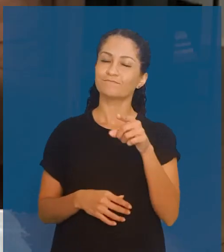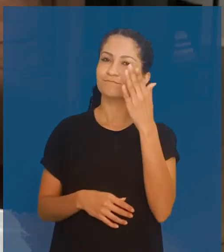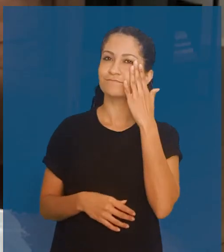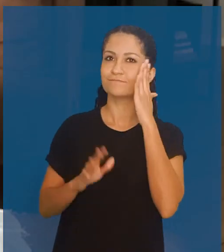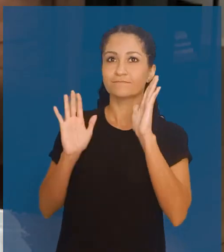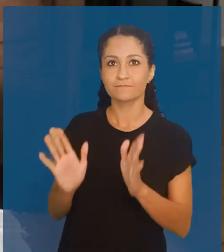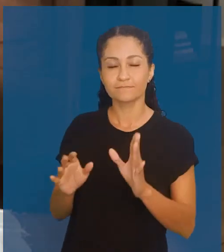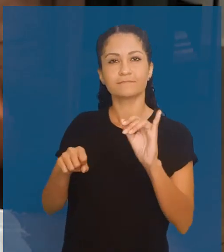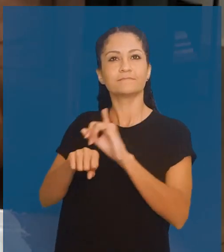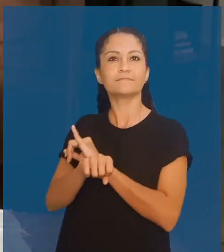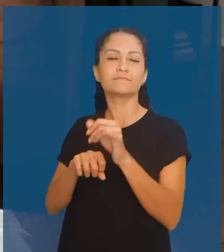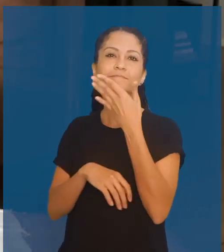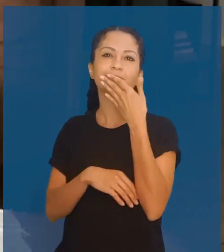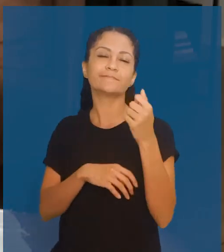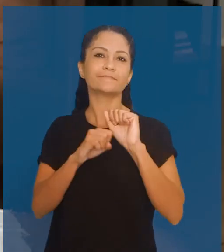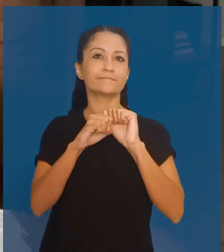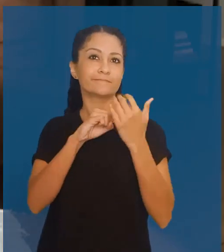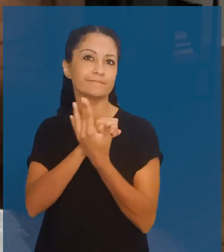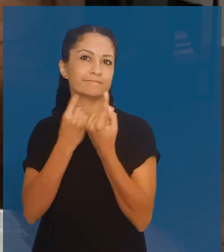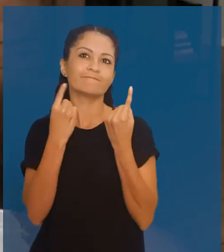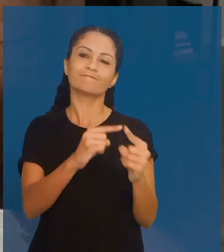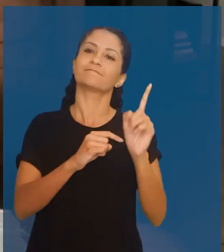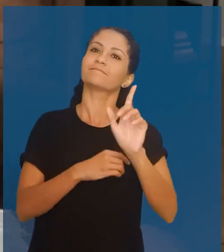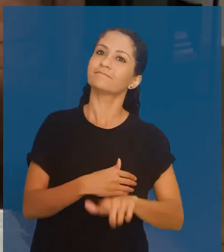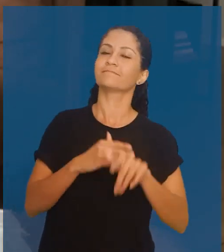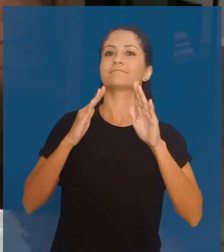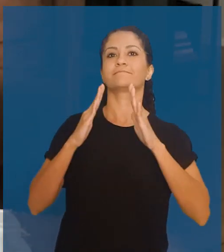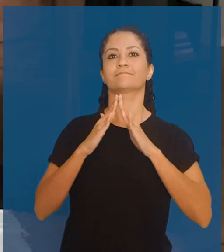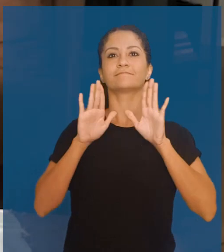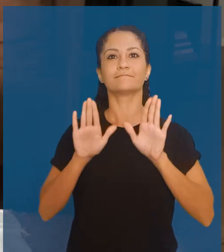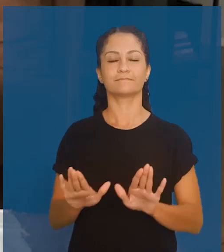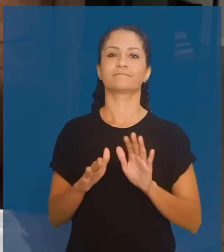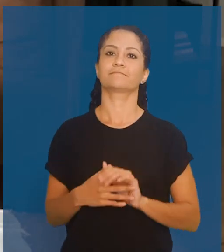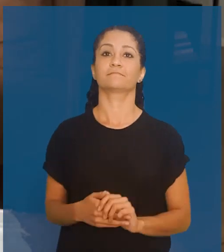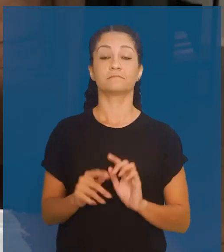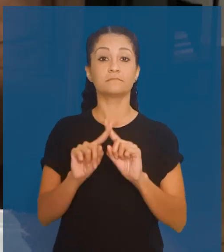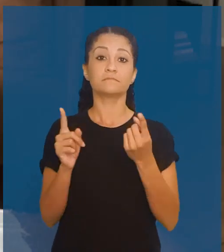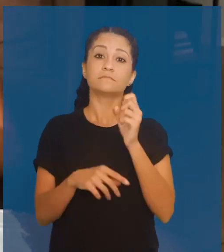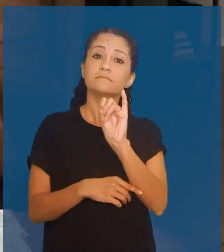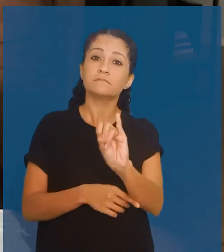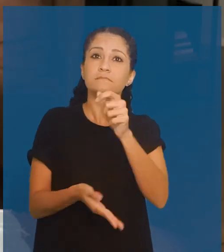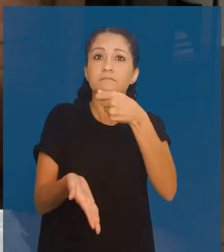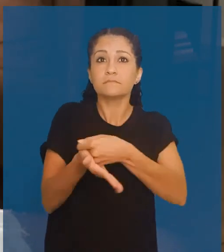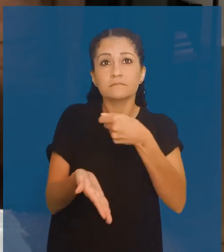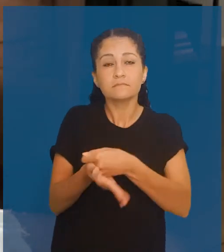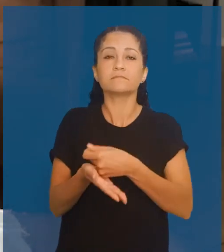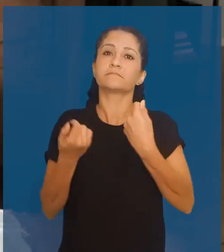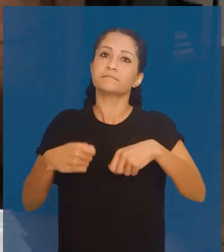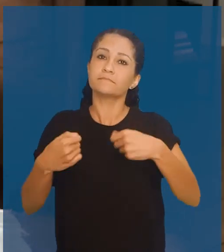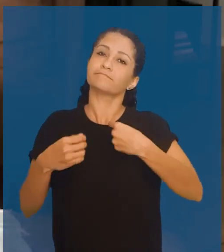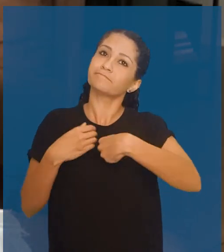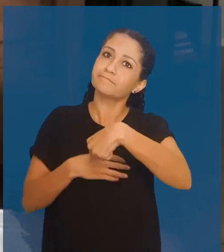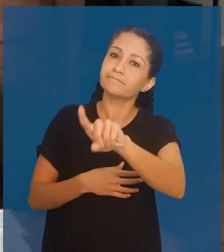Você já sabe, né? A melhor estratégia para combater o coronavírus é ficar em casa. Mas se não tem jeito, você tem